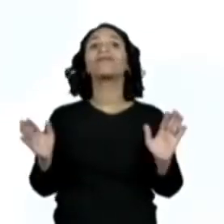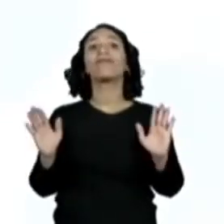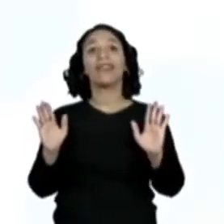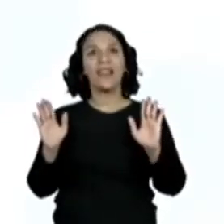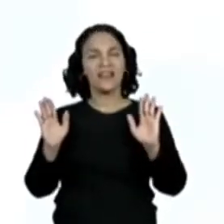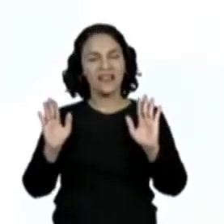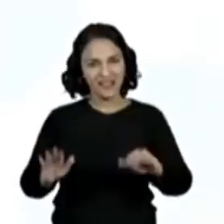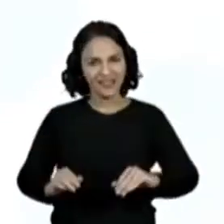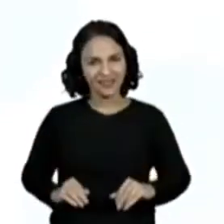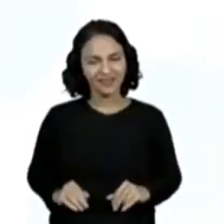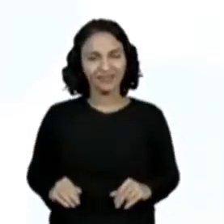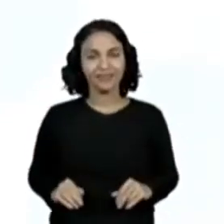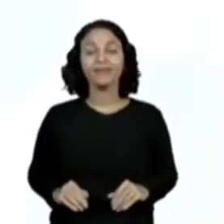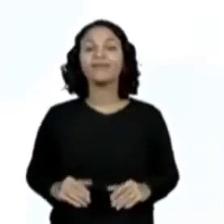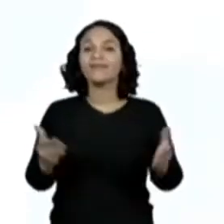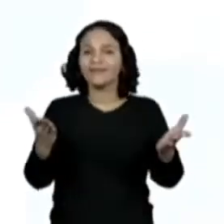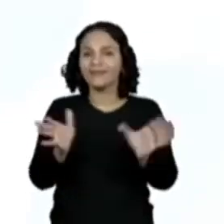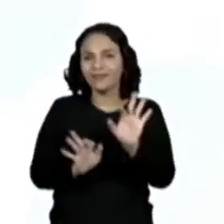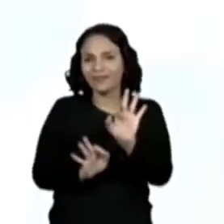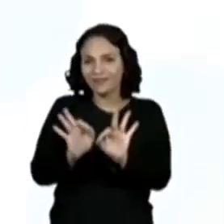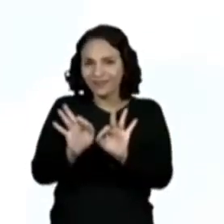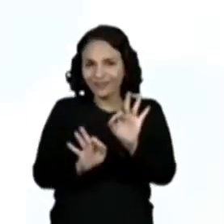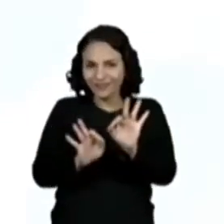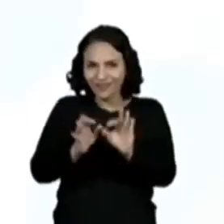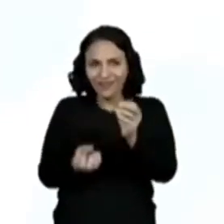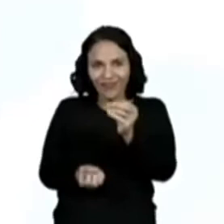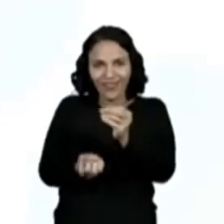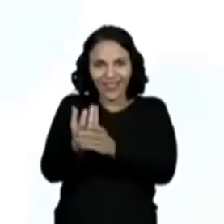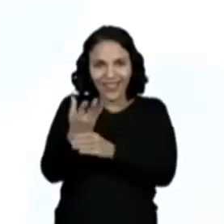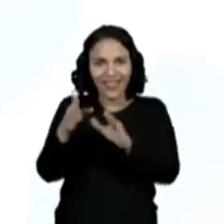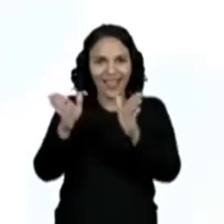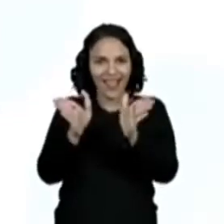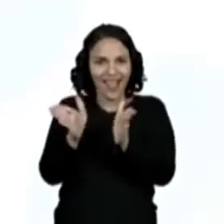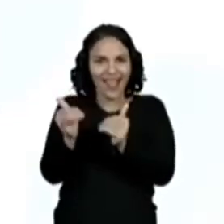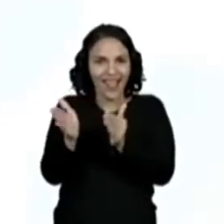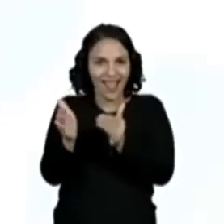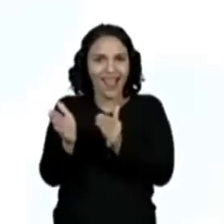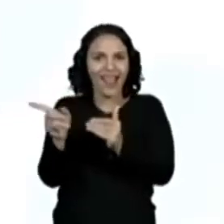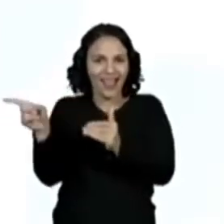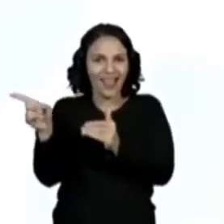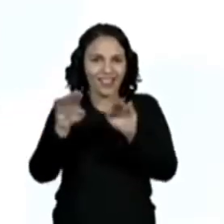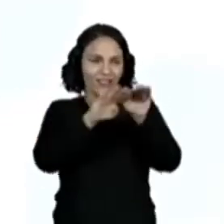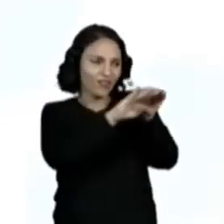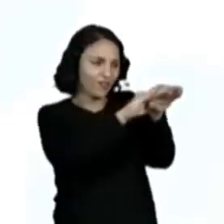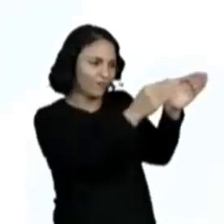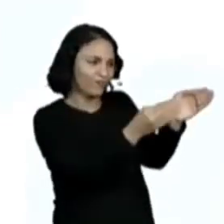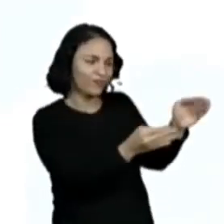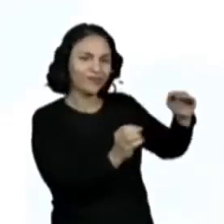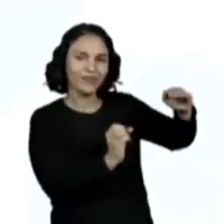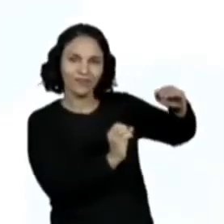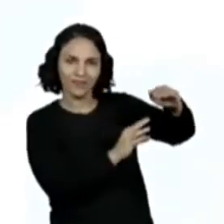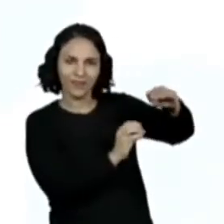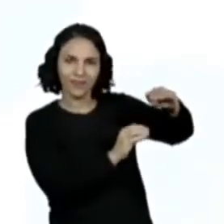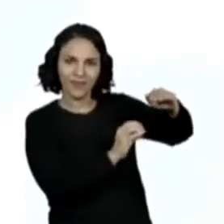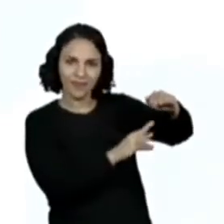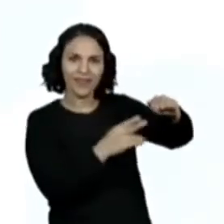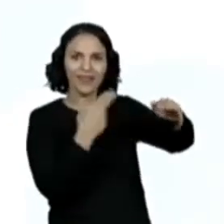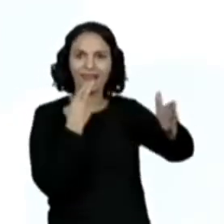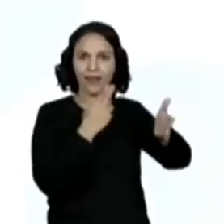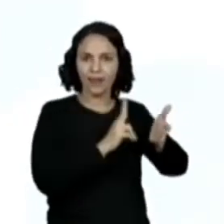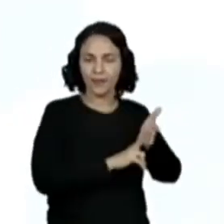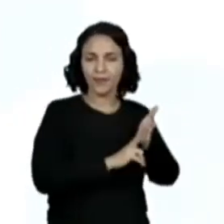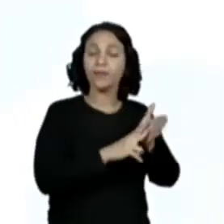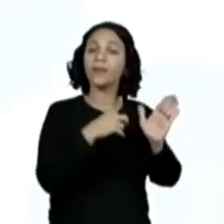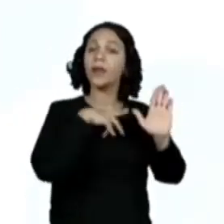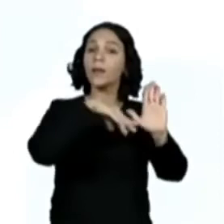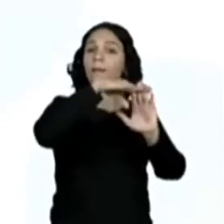Temos aqui, para planejar essa fabricação da caixa de correios, uma lista de materiais